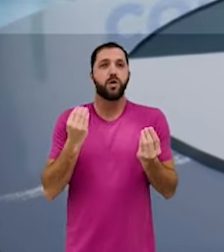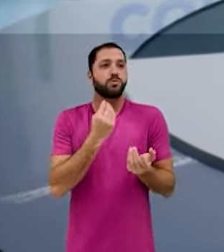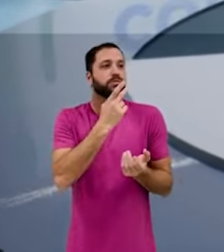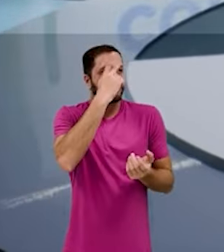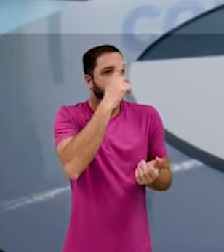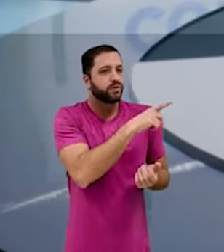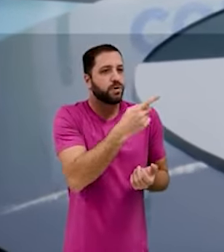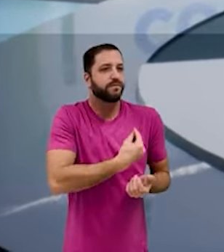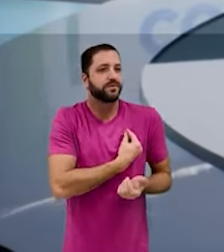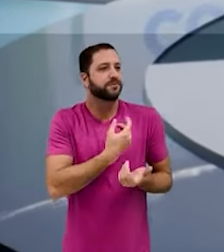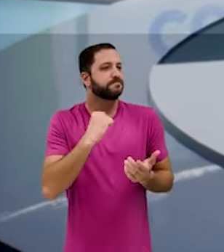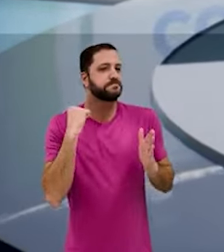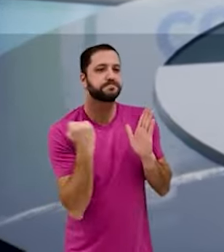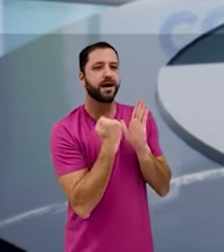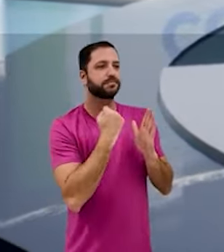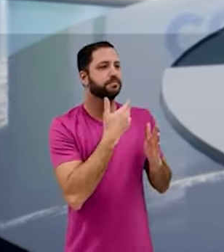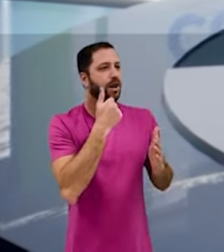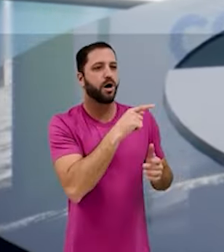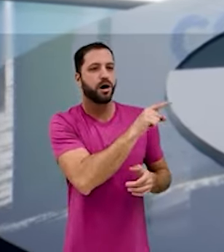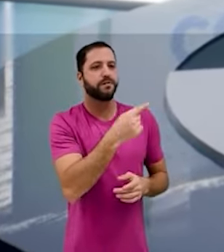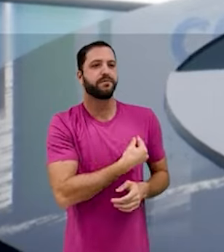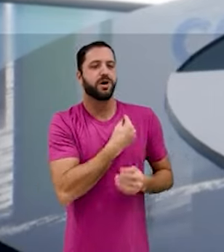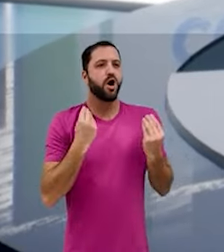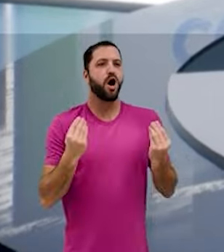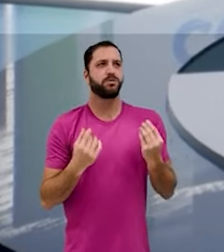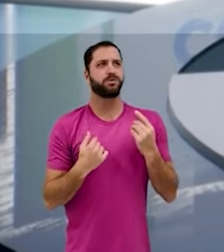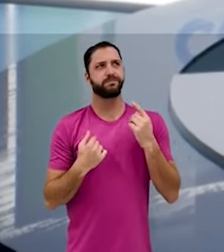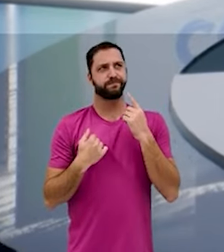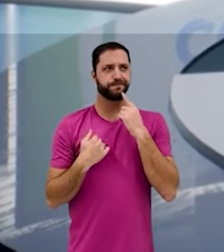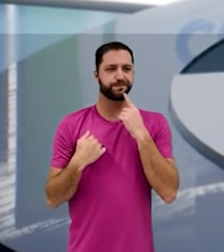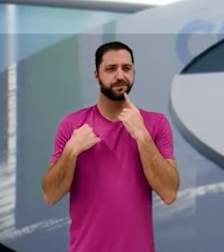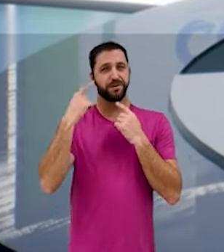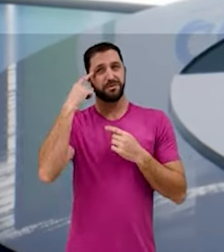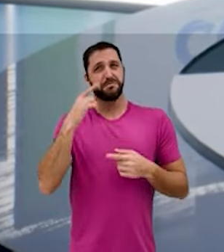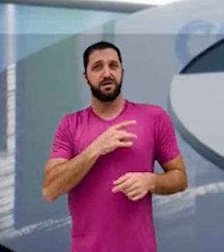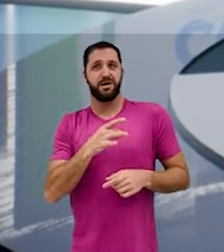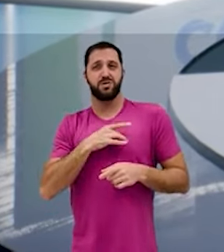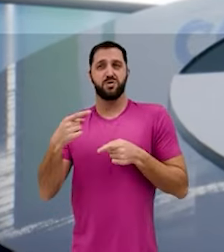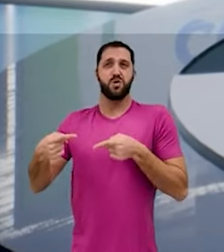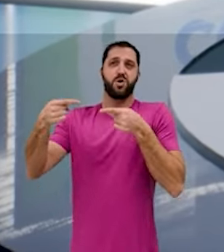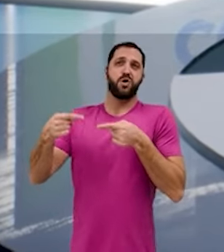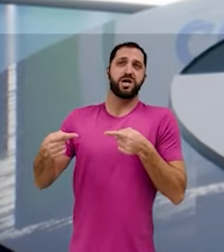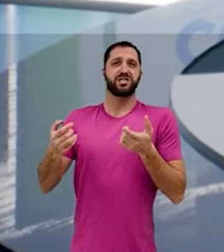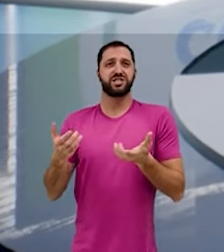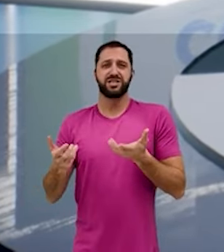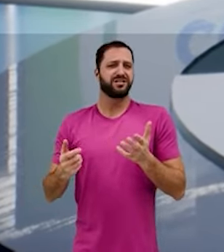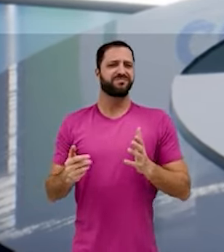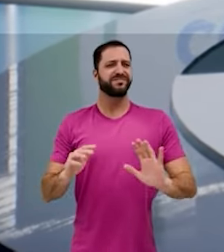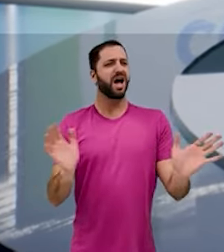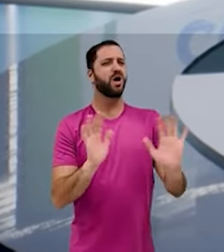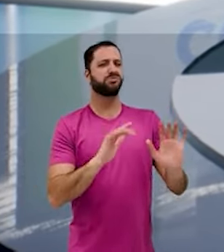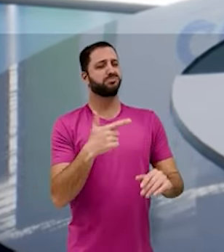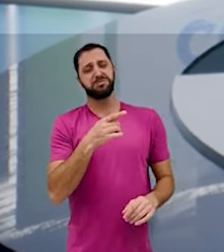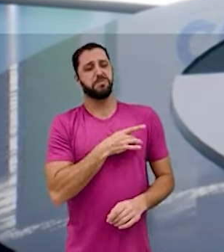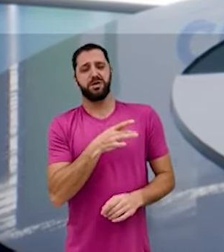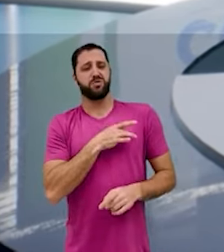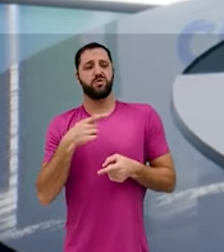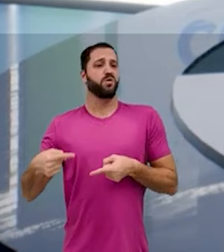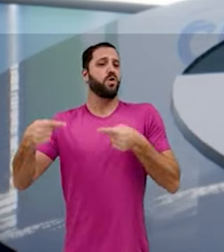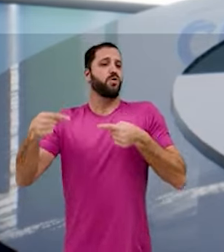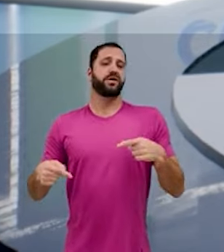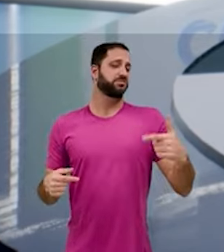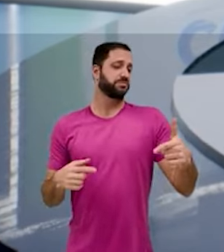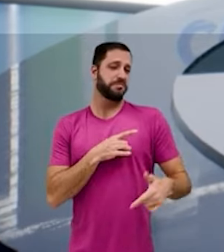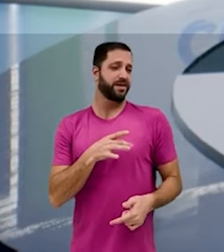criar outros negócios, outras oportunidades de impactar mais vidas. Então, eu rompi essa barreira de, ah, não vou ensinar tudo, ou medo